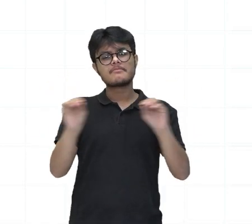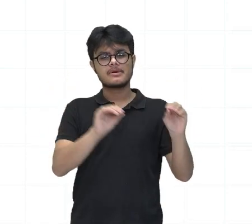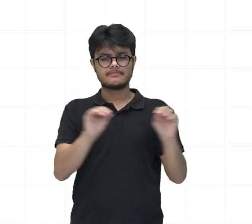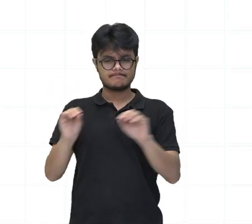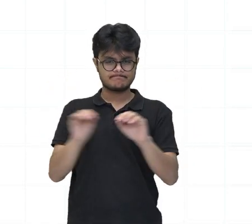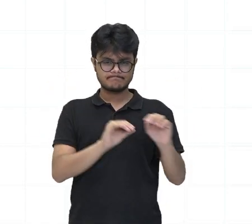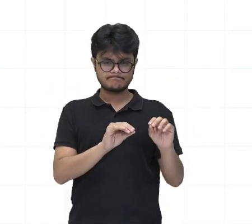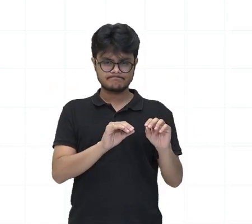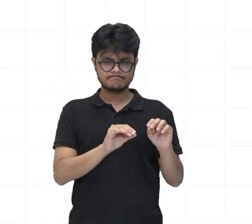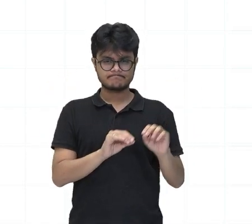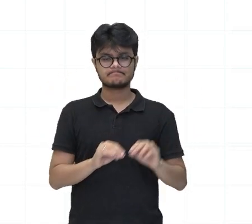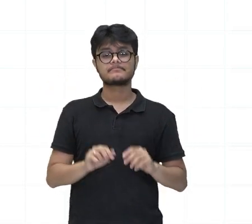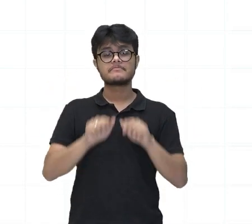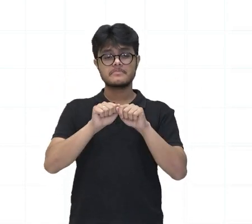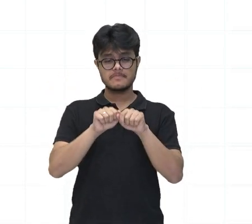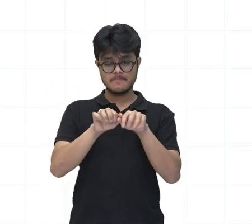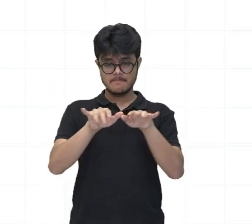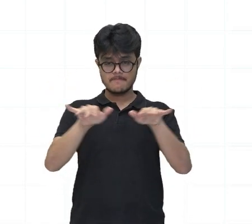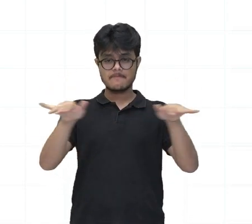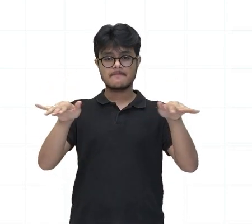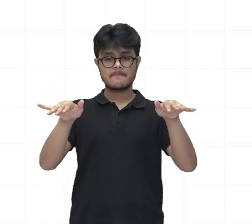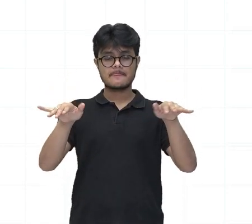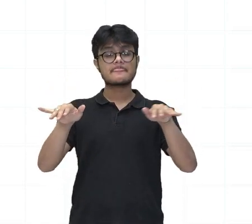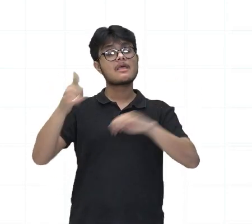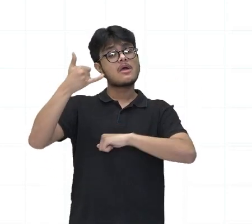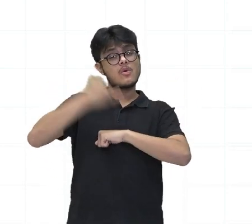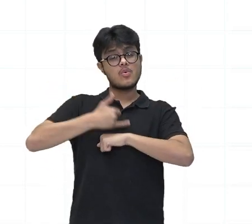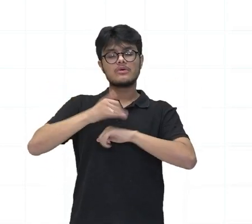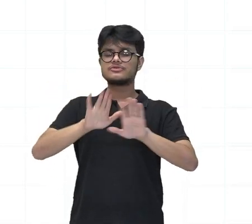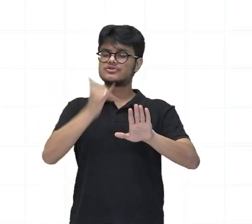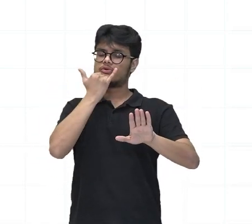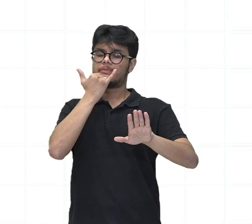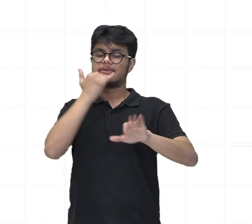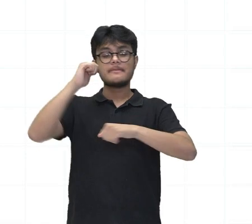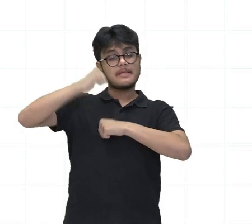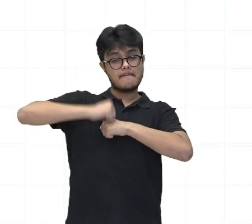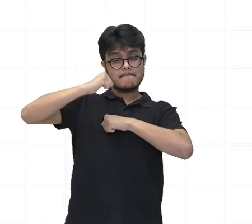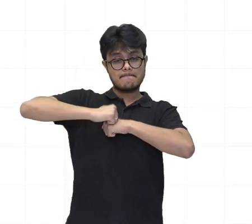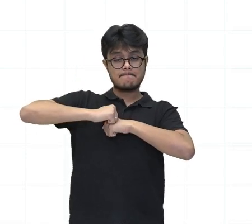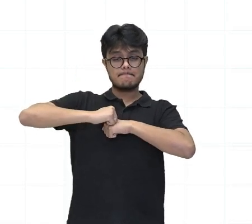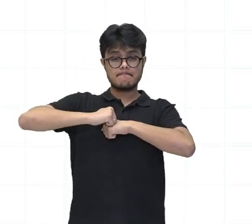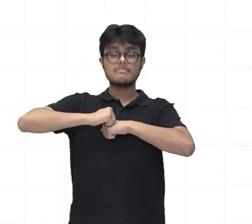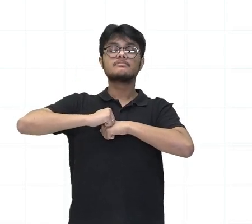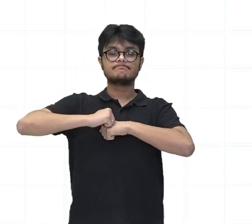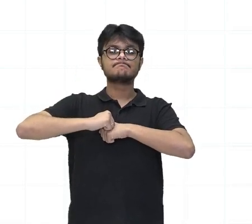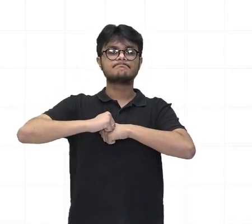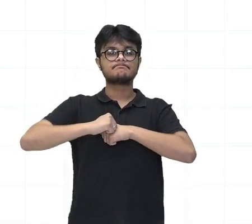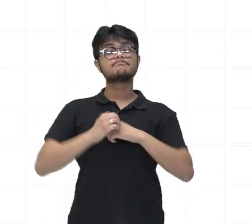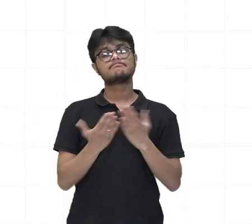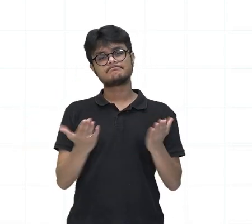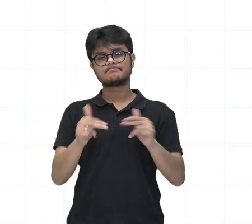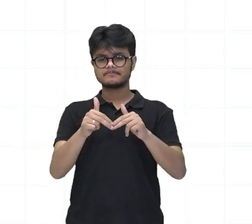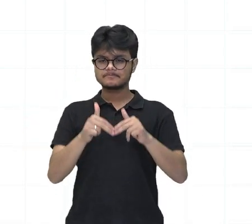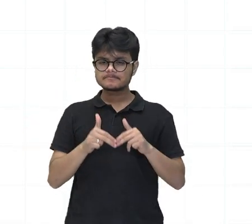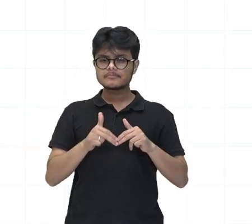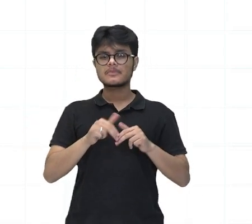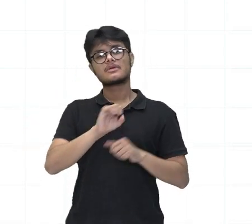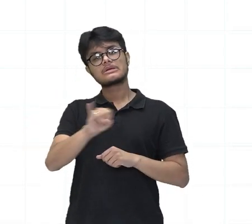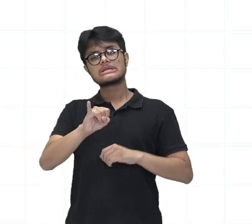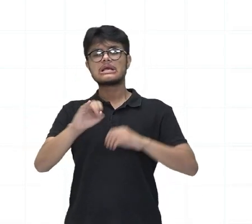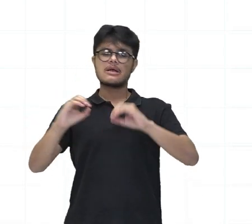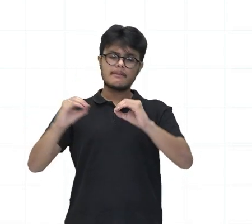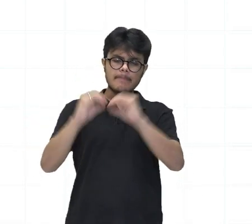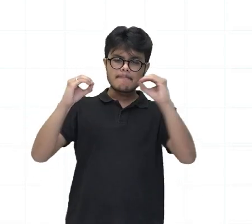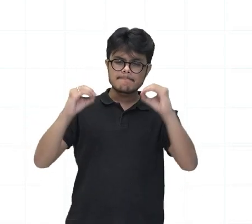e se propague pelo sólido. Então, a capacidade de conduzir rapidamente o calor